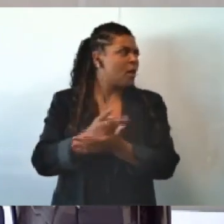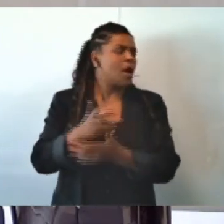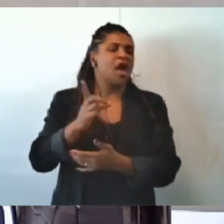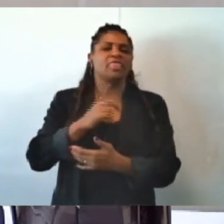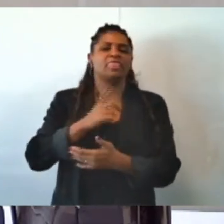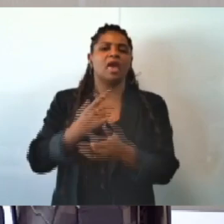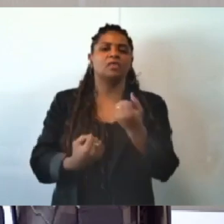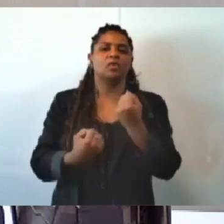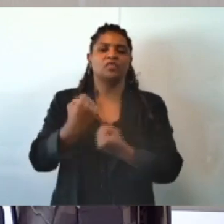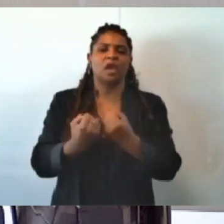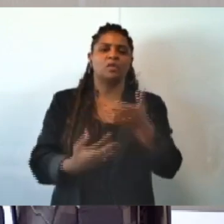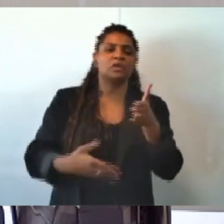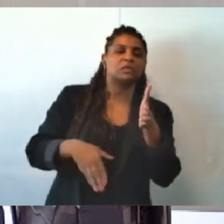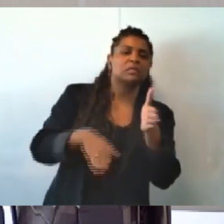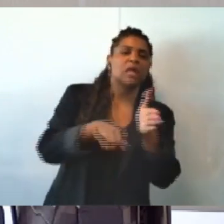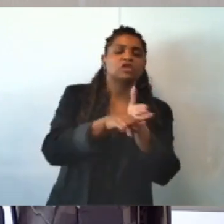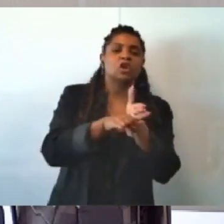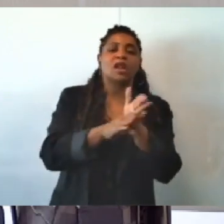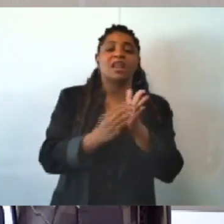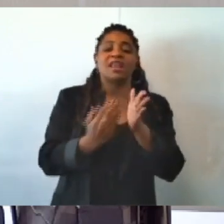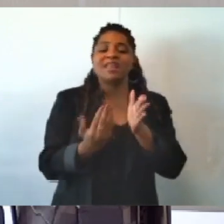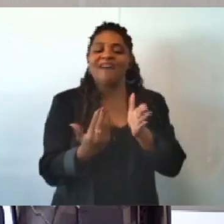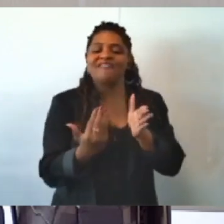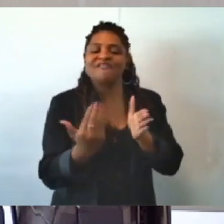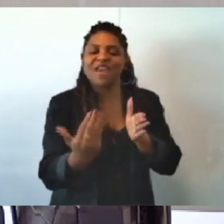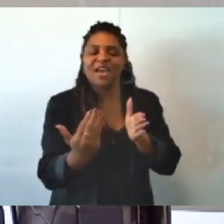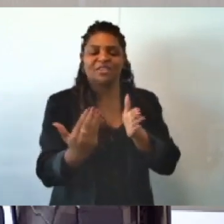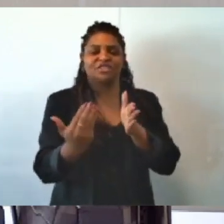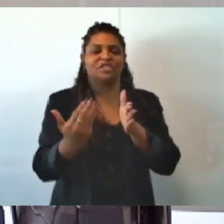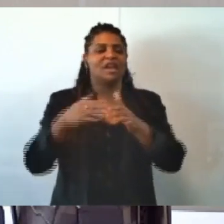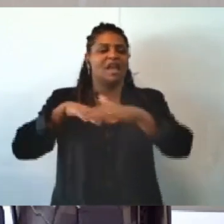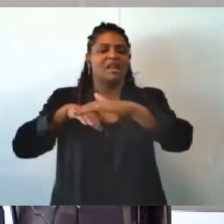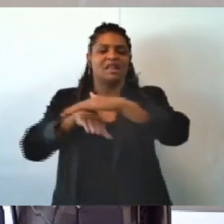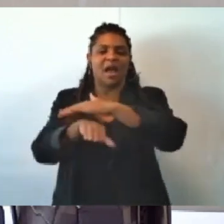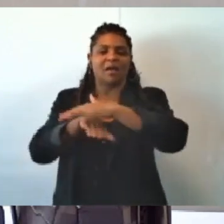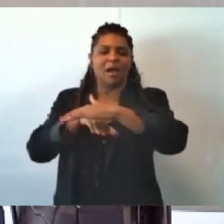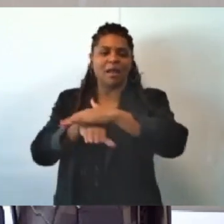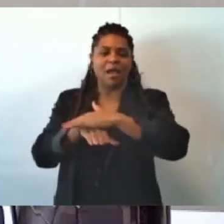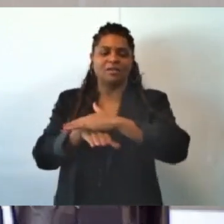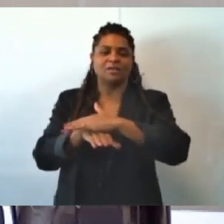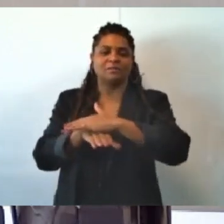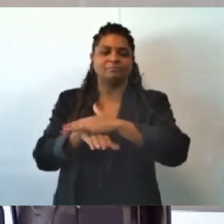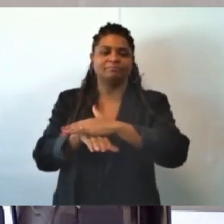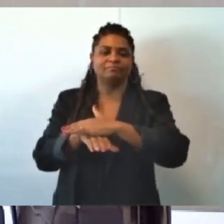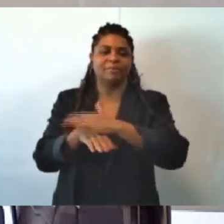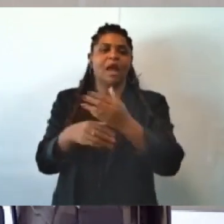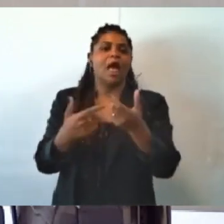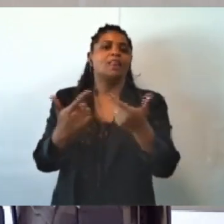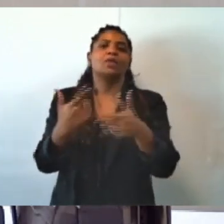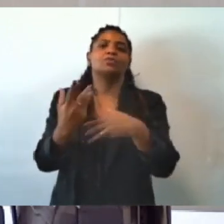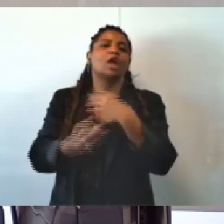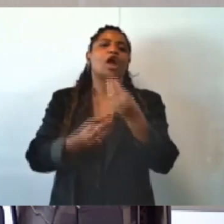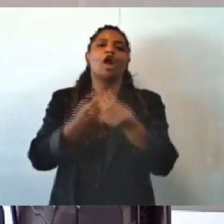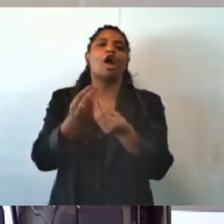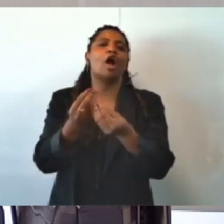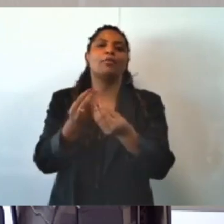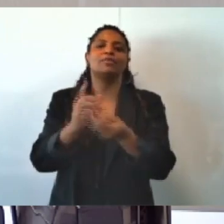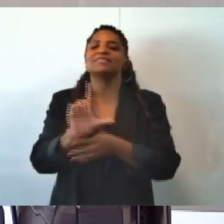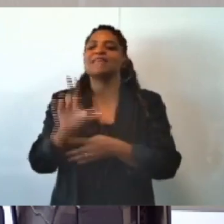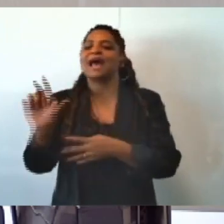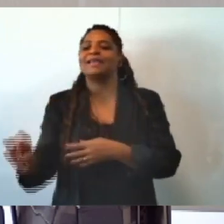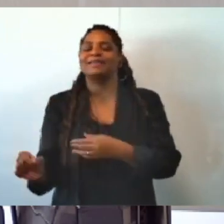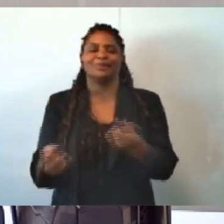na entrada de suas garagens, impossibilitando de se locomoverem com seus próprios veículos, e